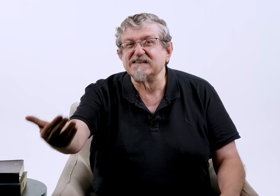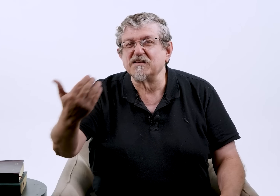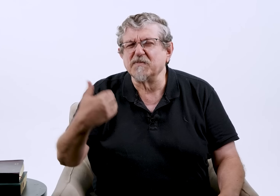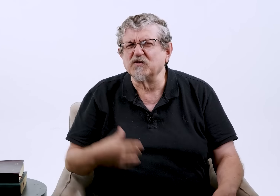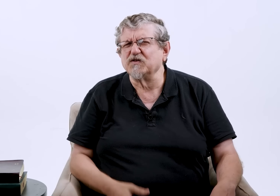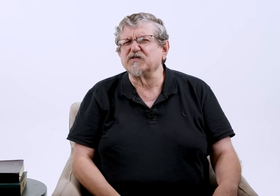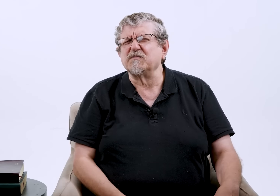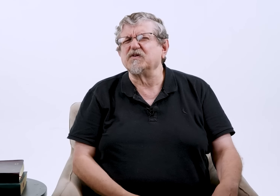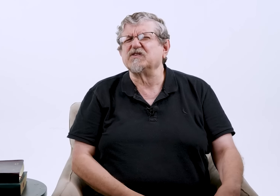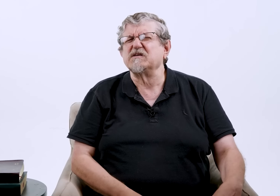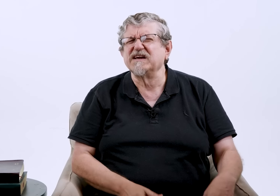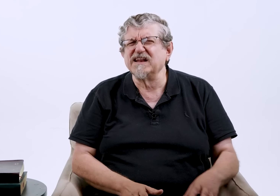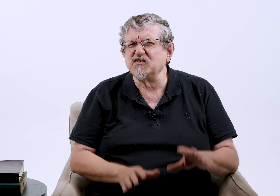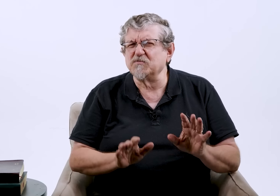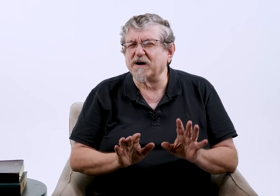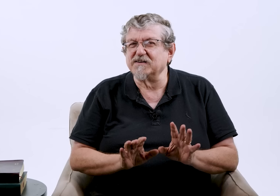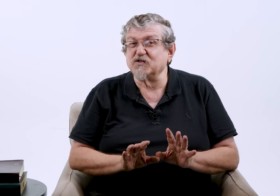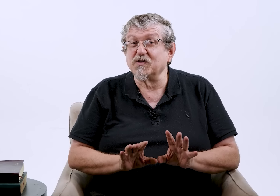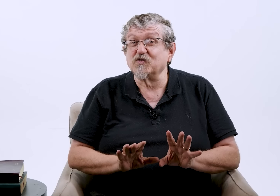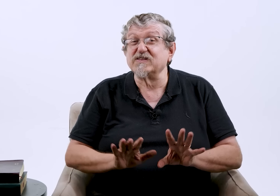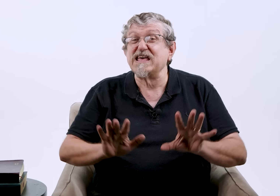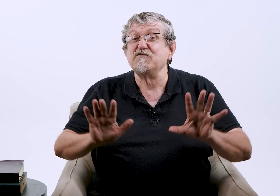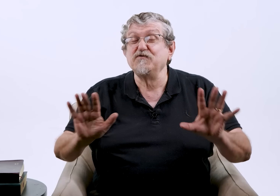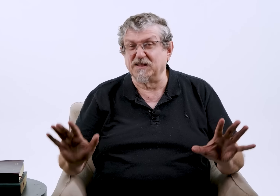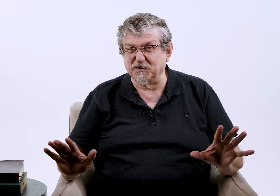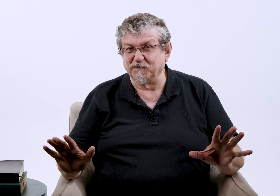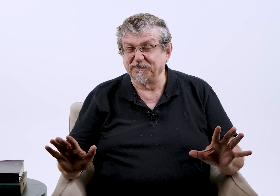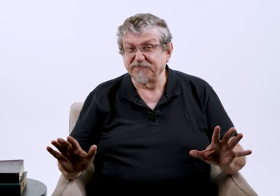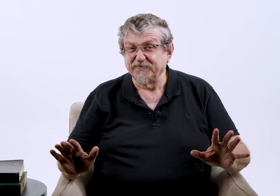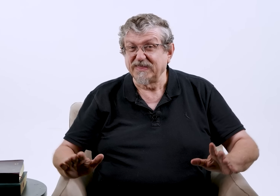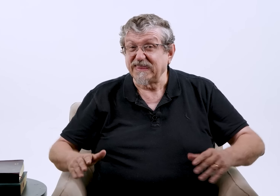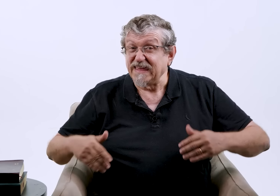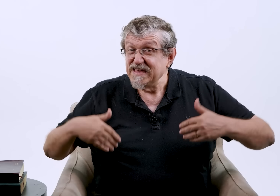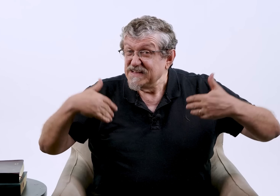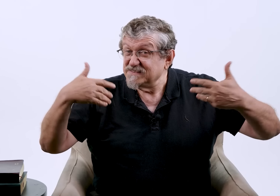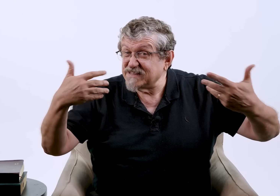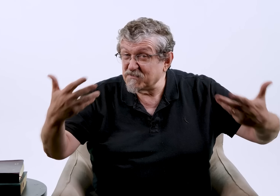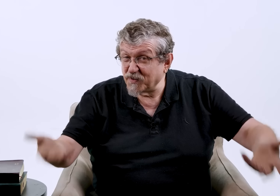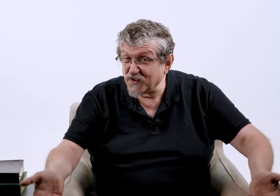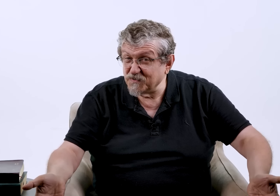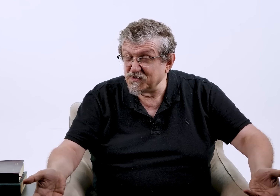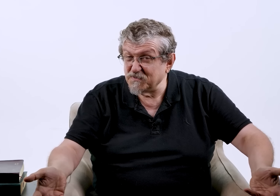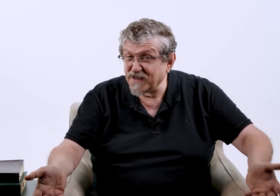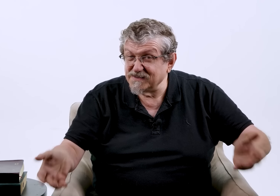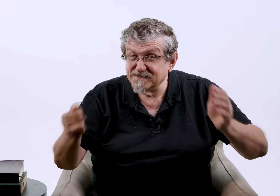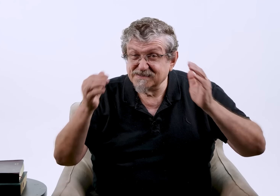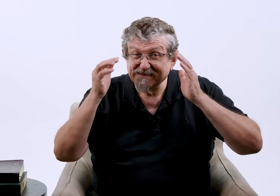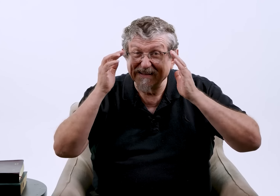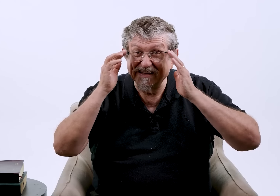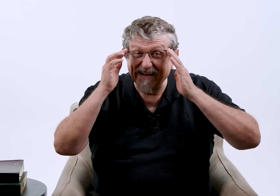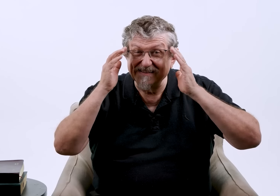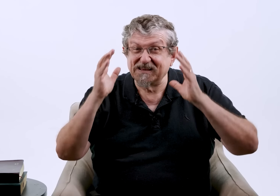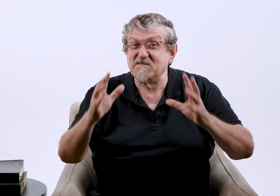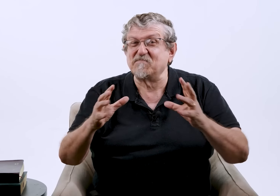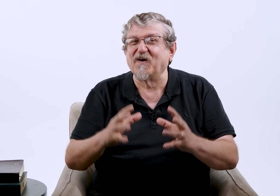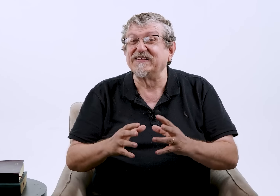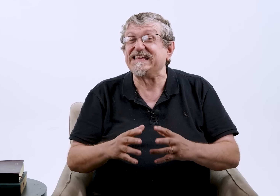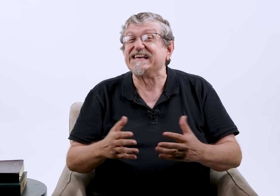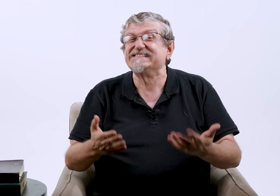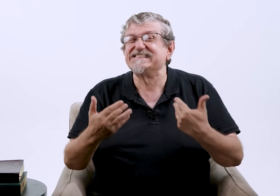está recebendo de você. Por isso que grande parte das pessoas evitam estar próxima demais daqueles